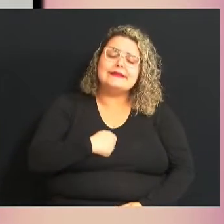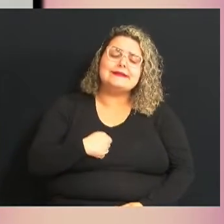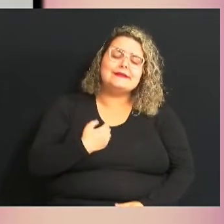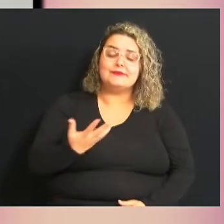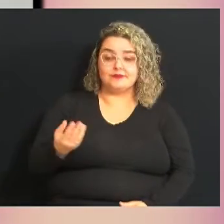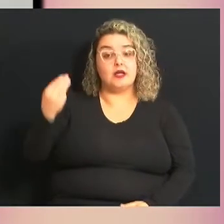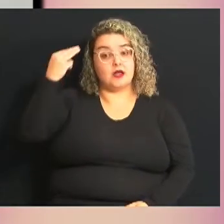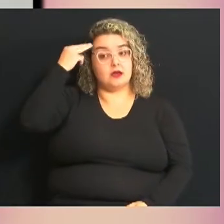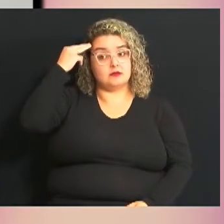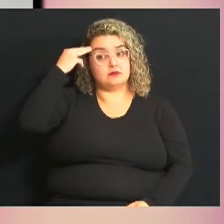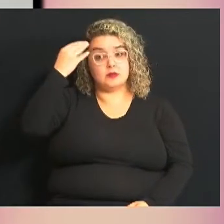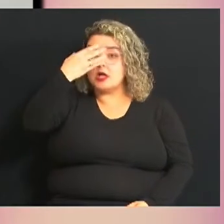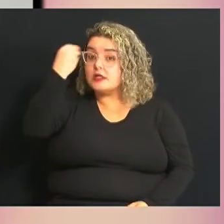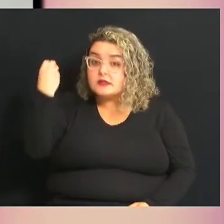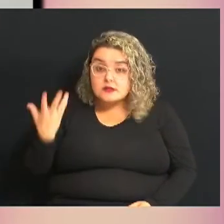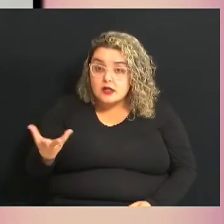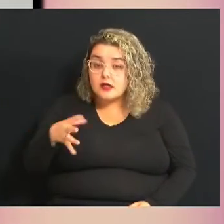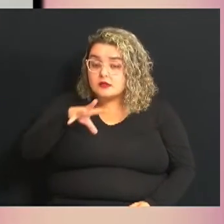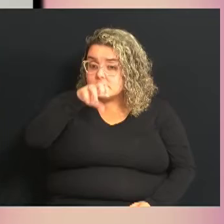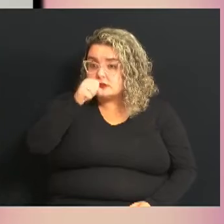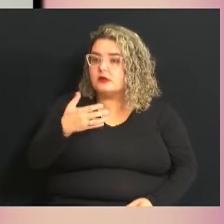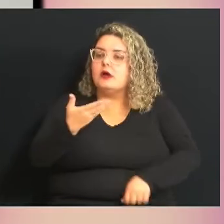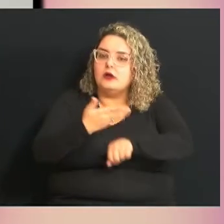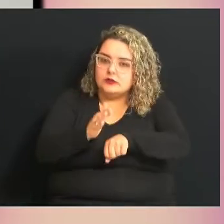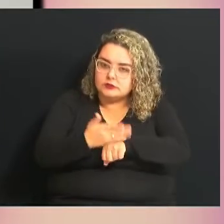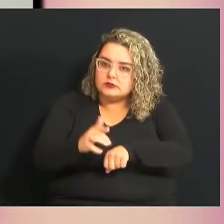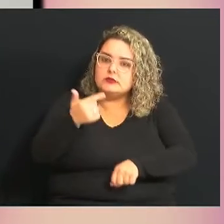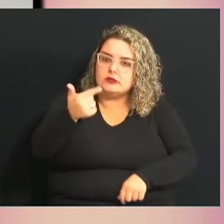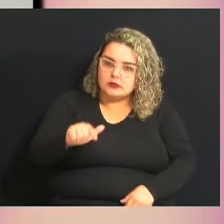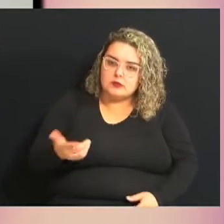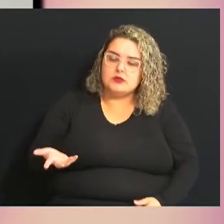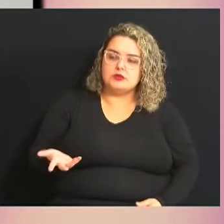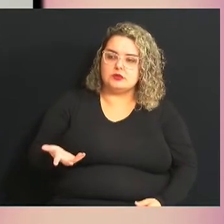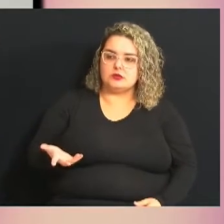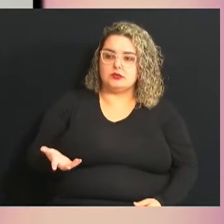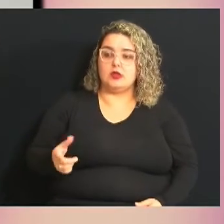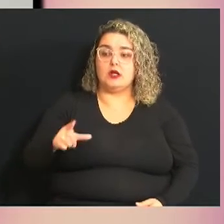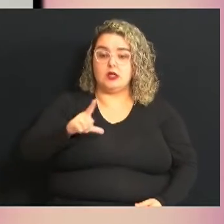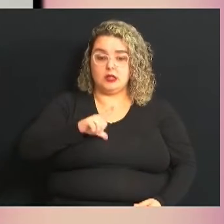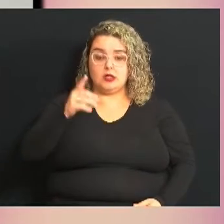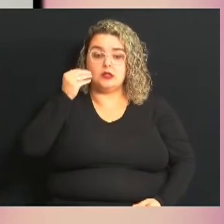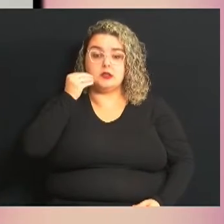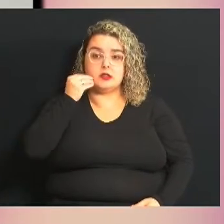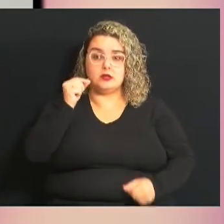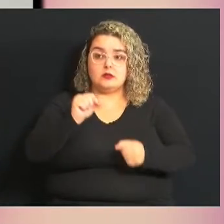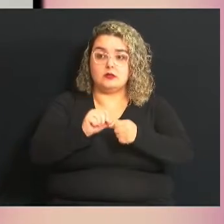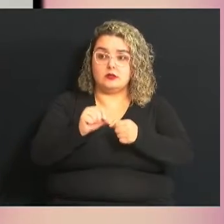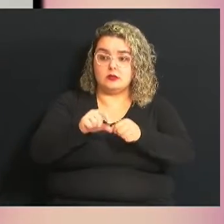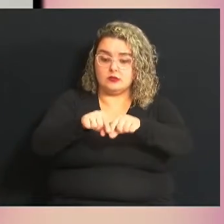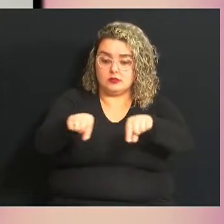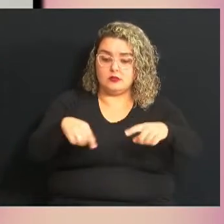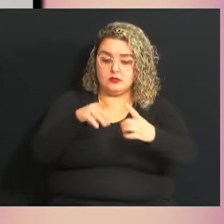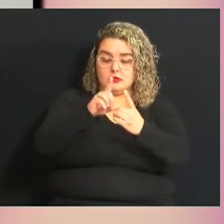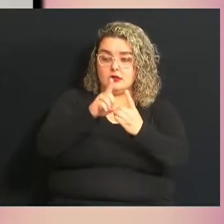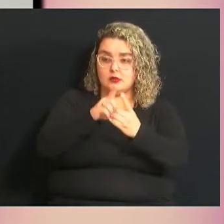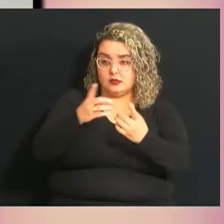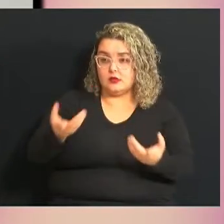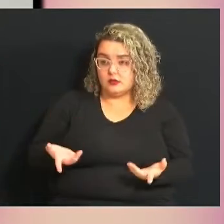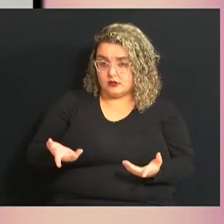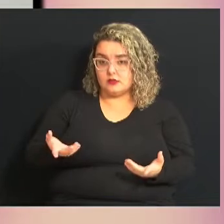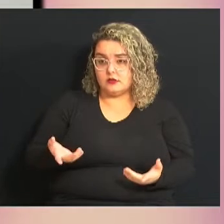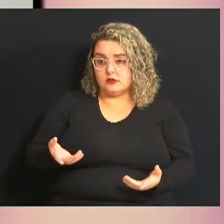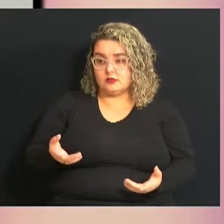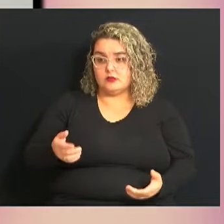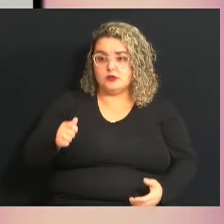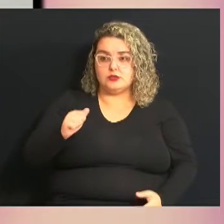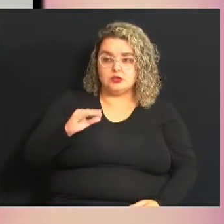acaba esquecendo desses cheiros, é um treinamento, né? E existem testes que você vai fazendo dentro do consultório para ver de